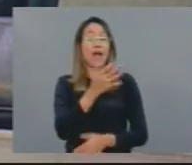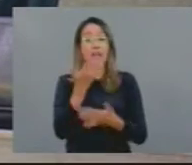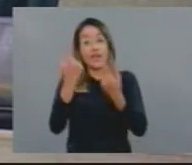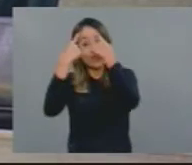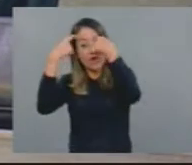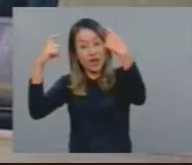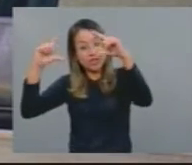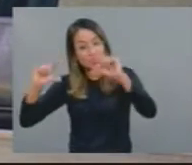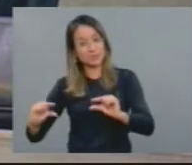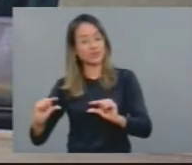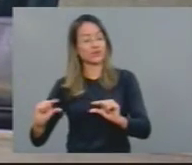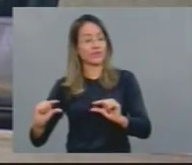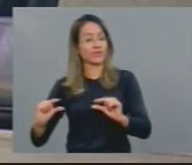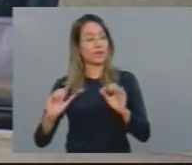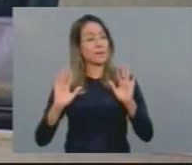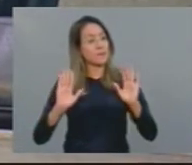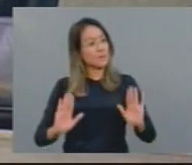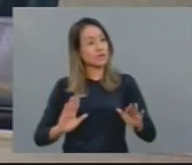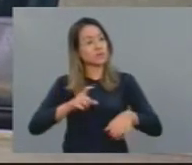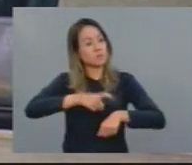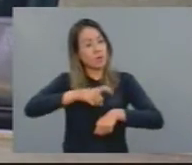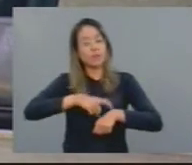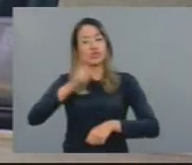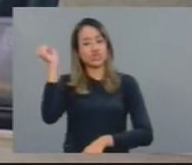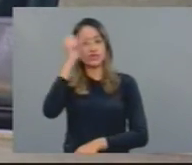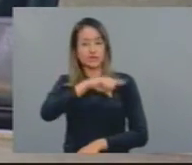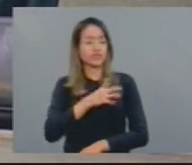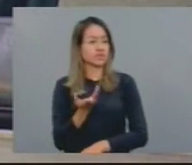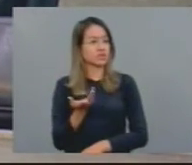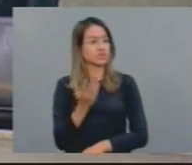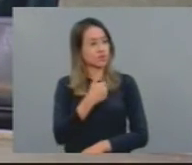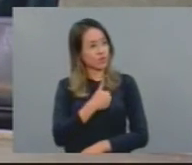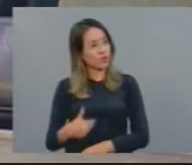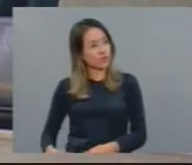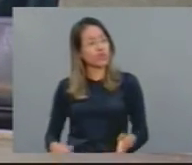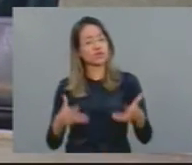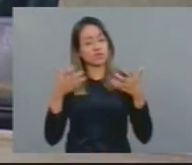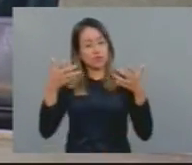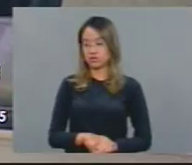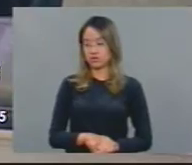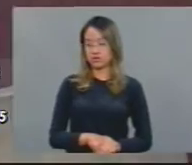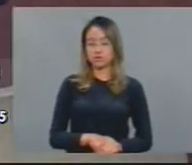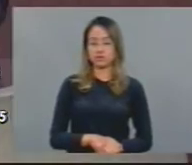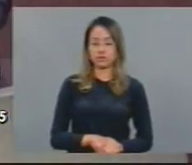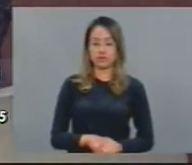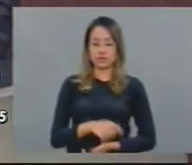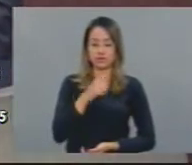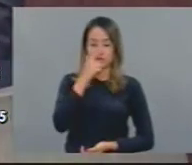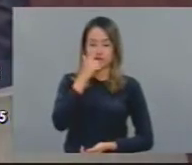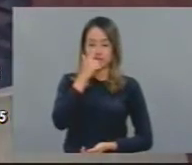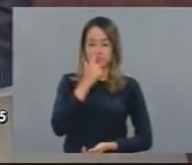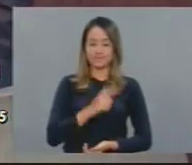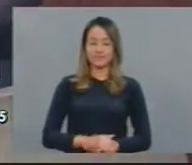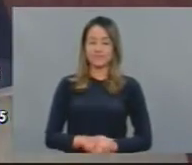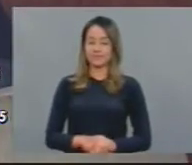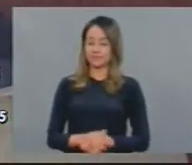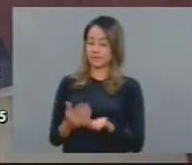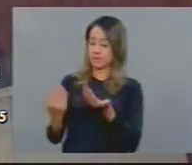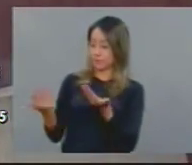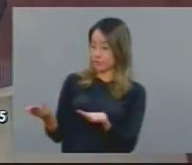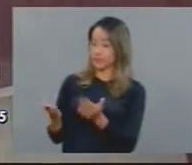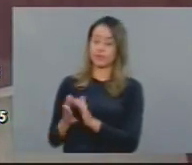juiz. Colapso era o que havia, caos era o que havia. Ele disse, o que tem hoje não tem nome. Deputado Leonardo.